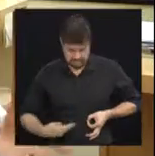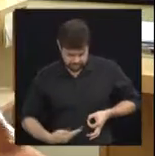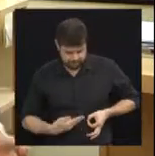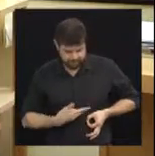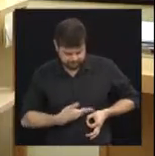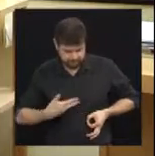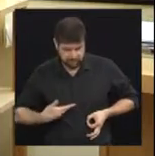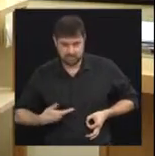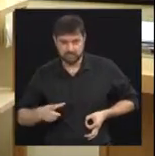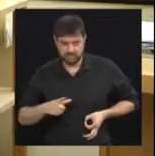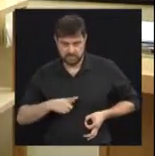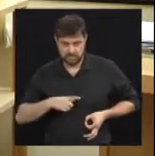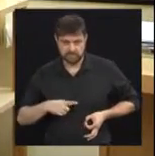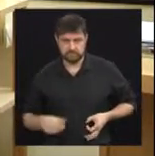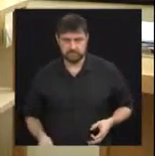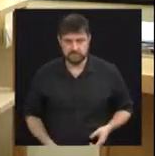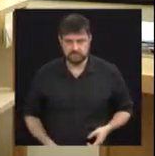algumas escolas